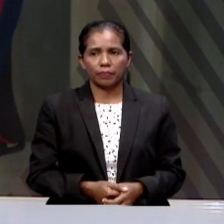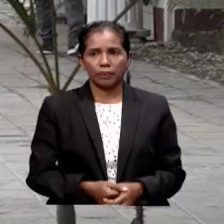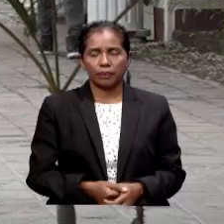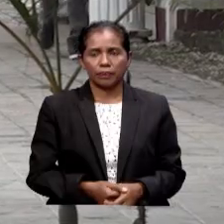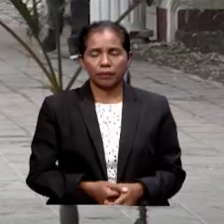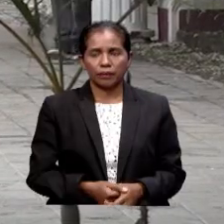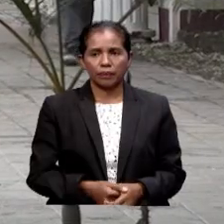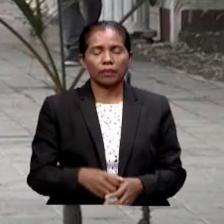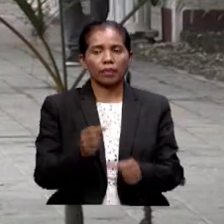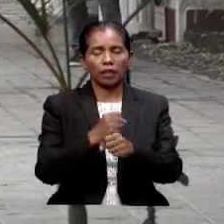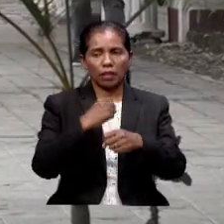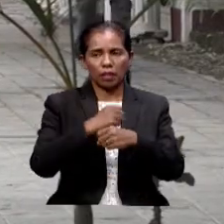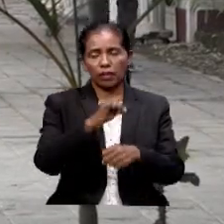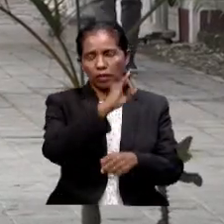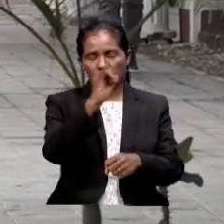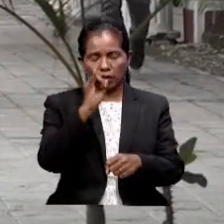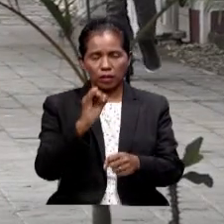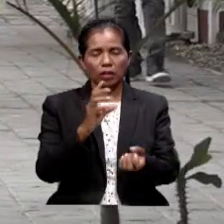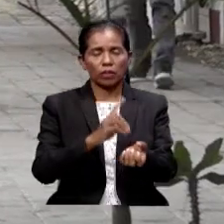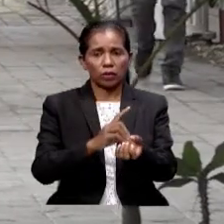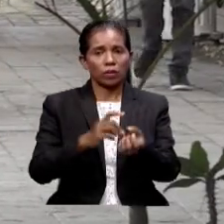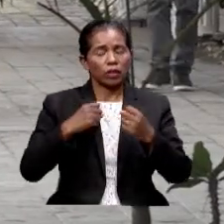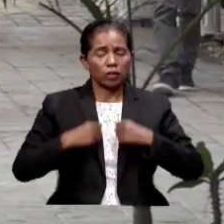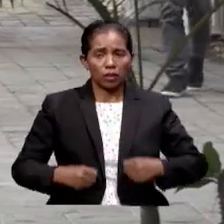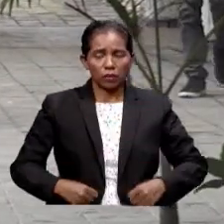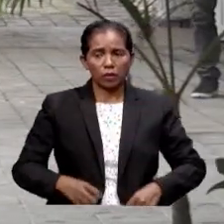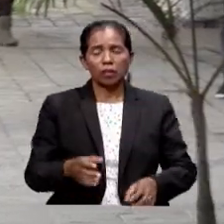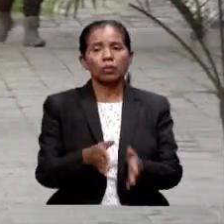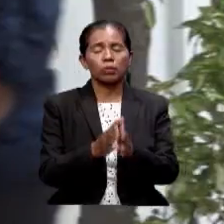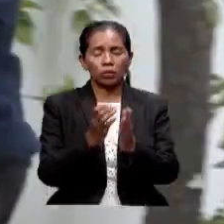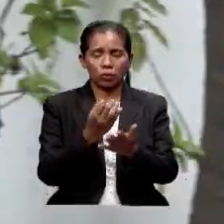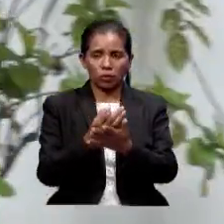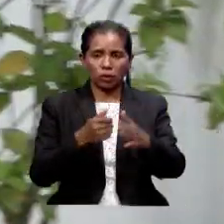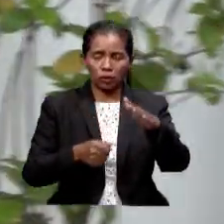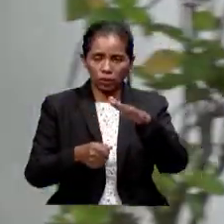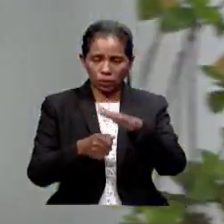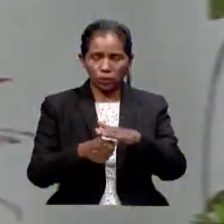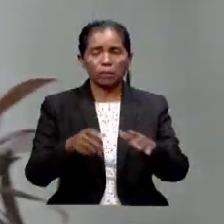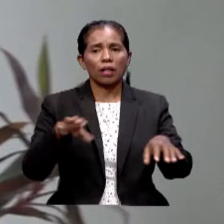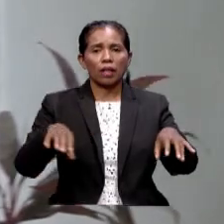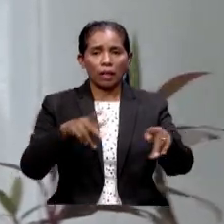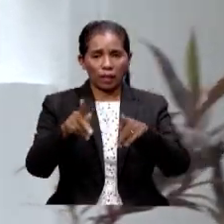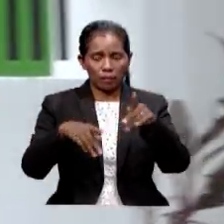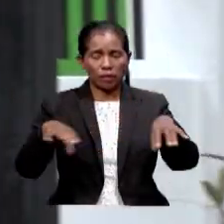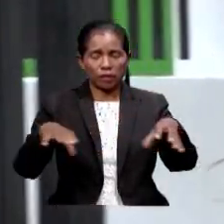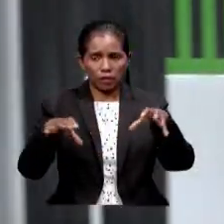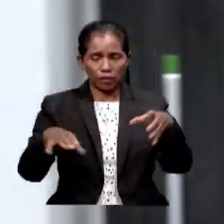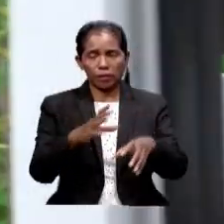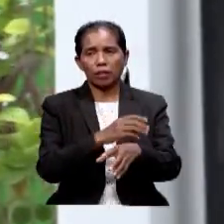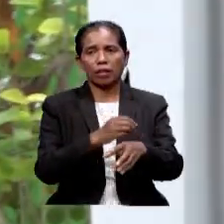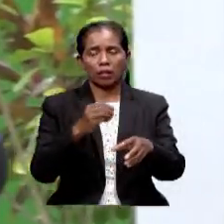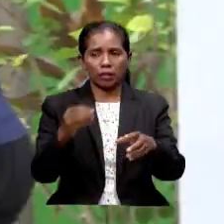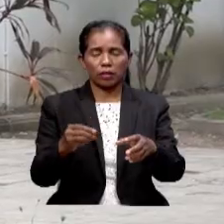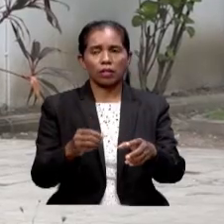A foi a identificação para pessoal saúde nebe desconfia a cobrança ilegal para candidato trabalhador nebe trata atestado